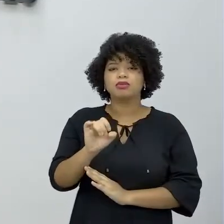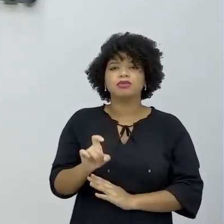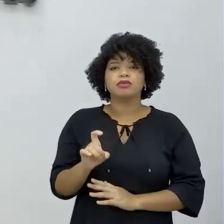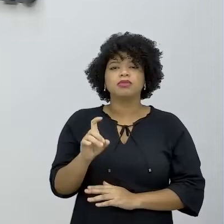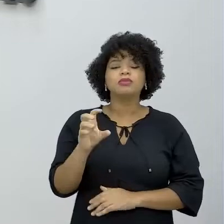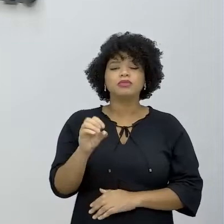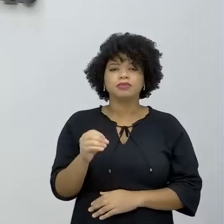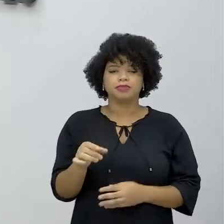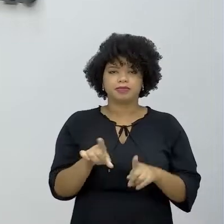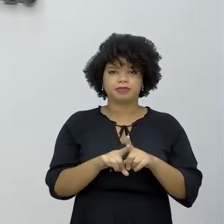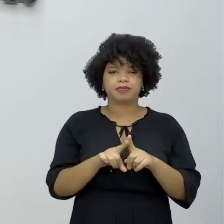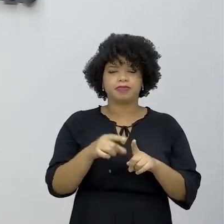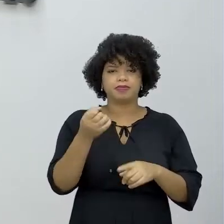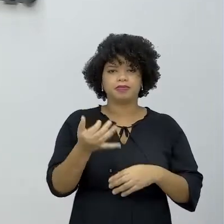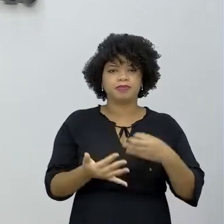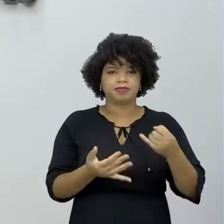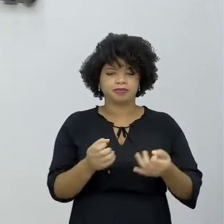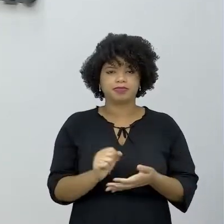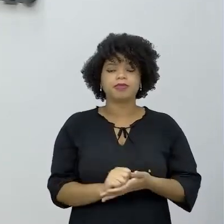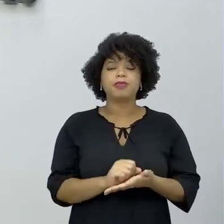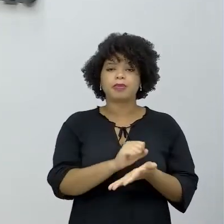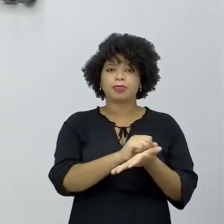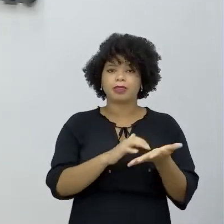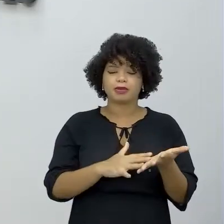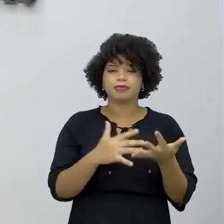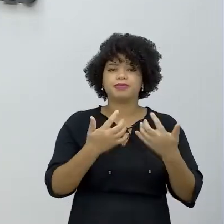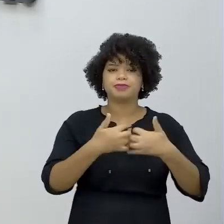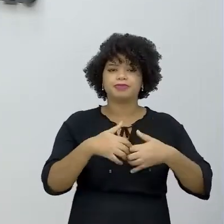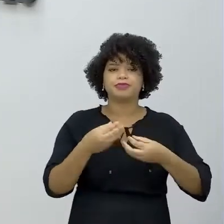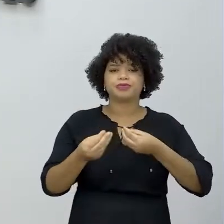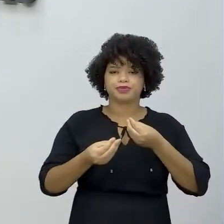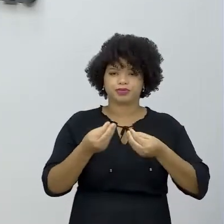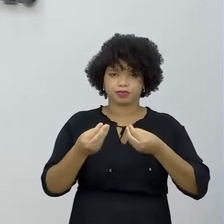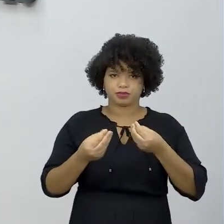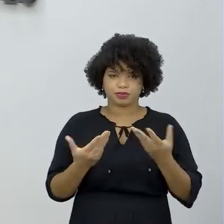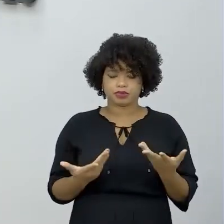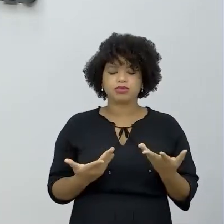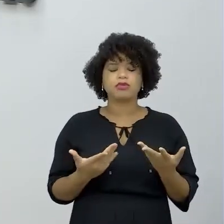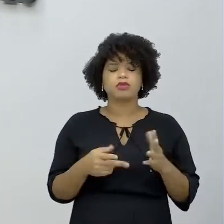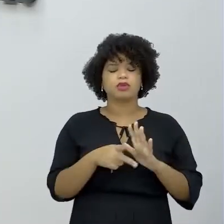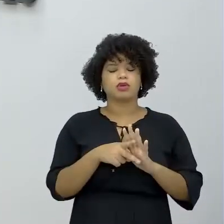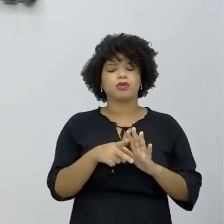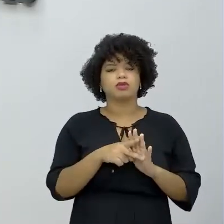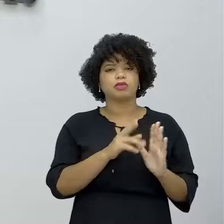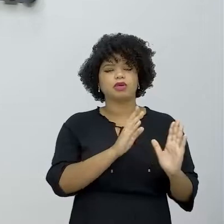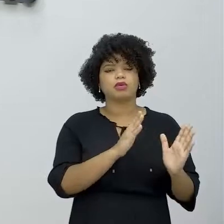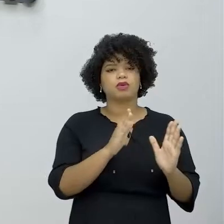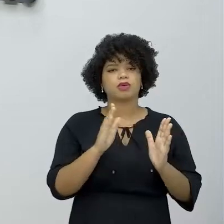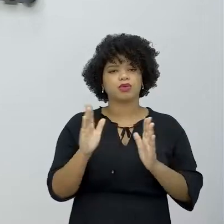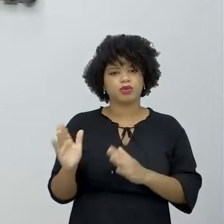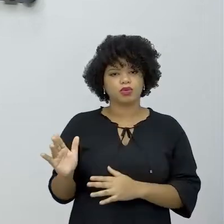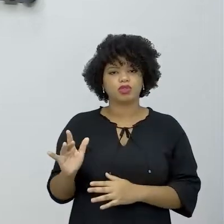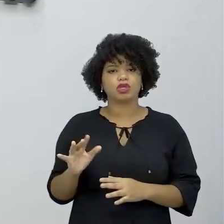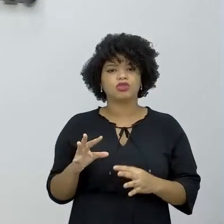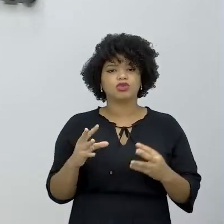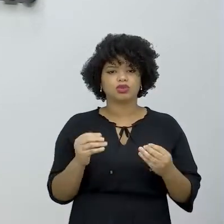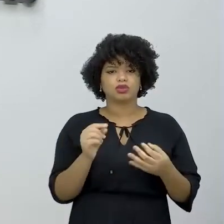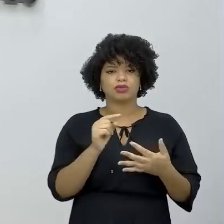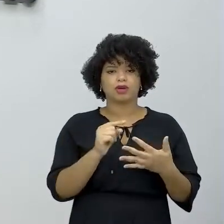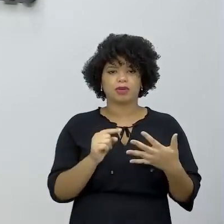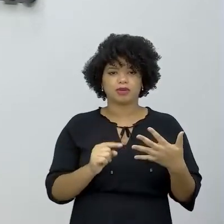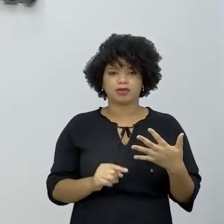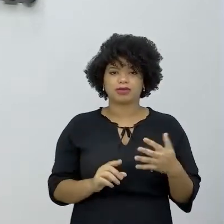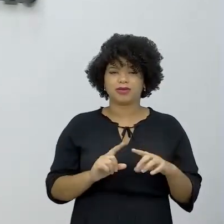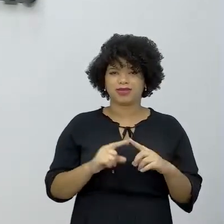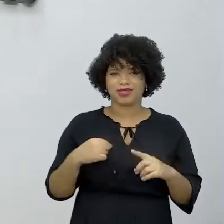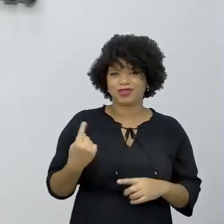pelas atividades, para que vocês vejam aí como que funcionam as atividades, como que o eixo estruturante vai mobilizar todos esses conhecimentos. Mas